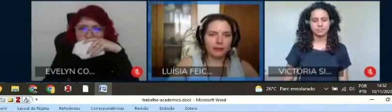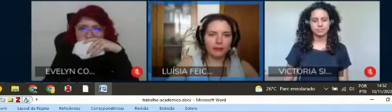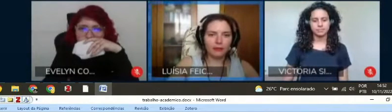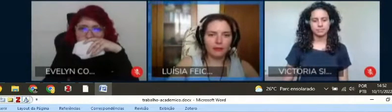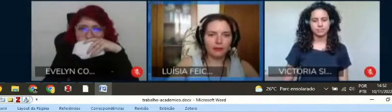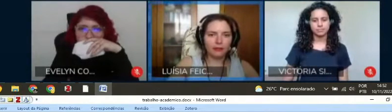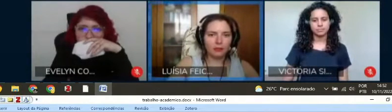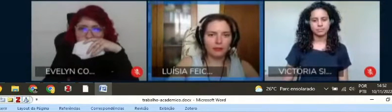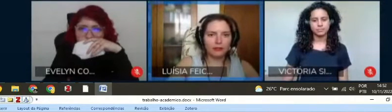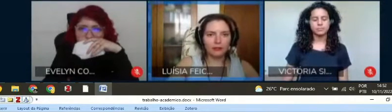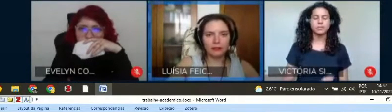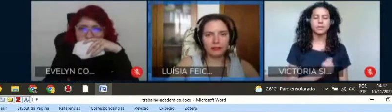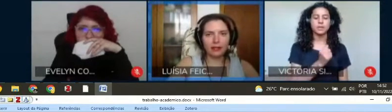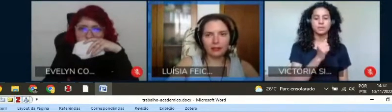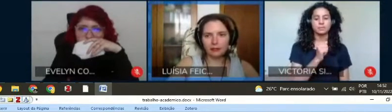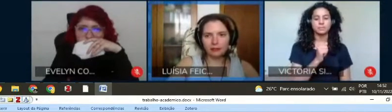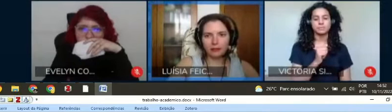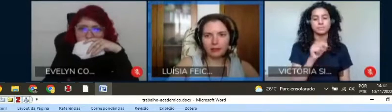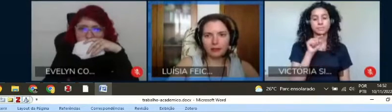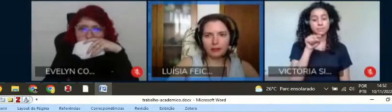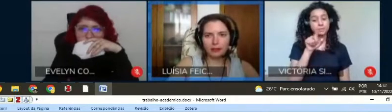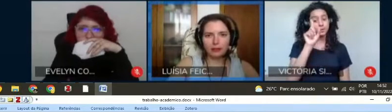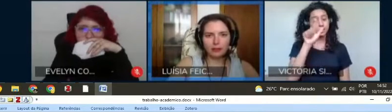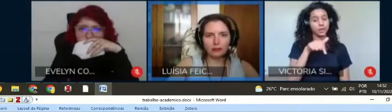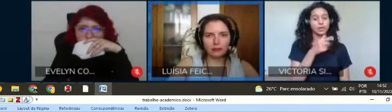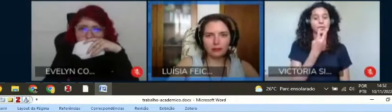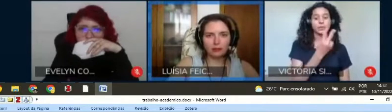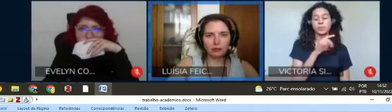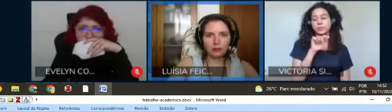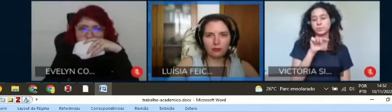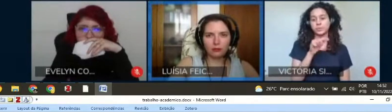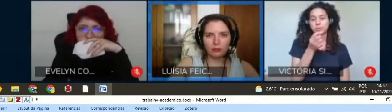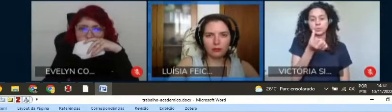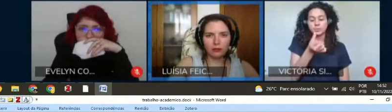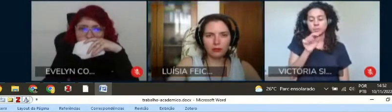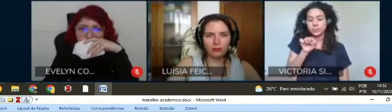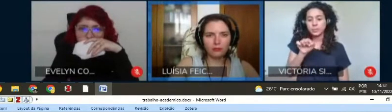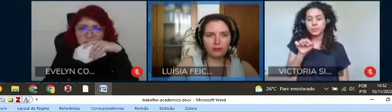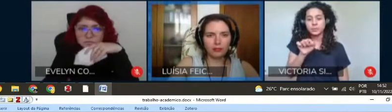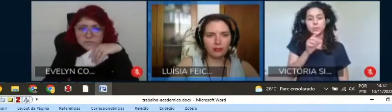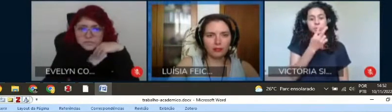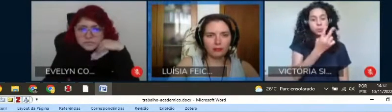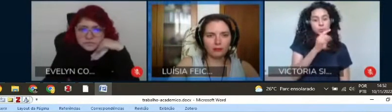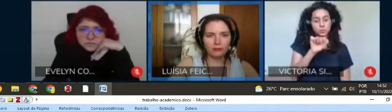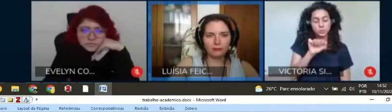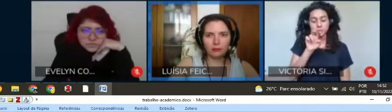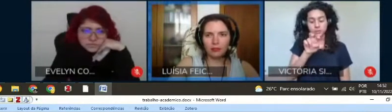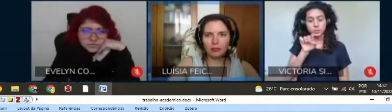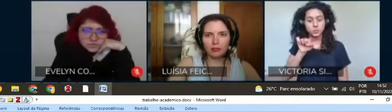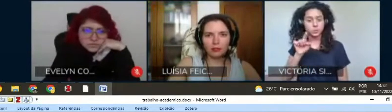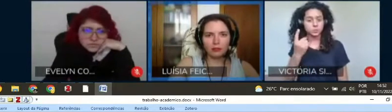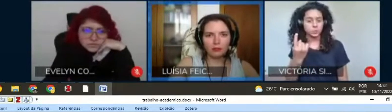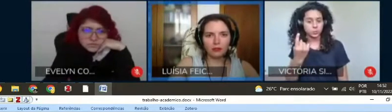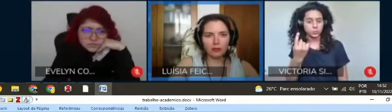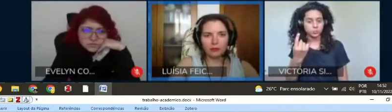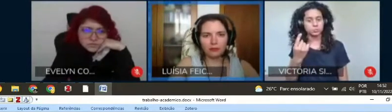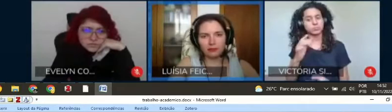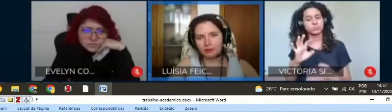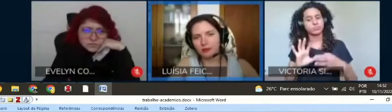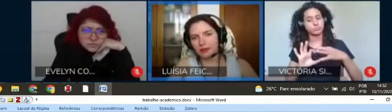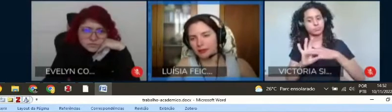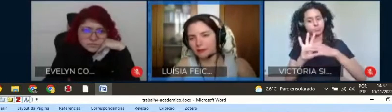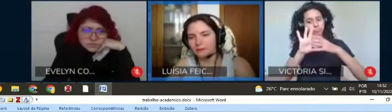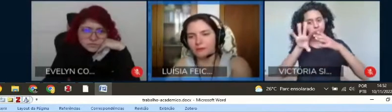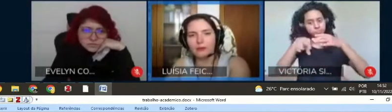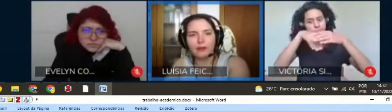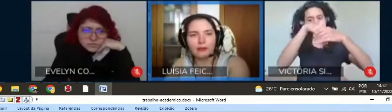E esse aqui vai ser uma seção terciária. Daí é só eu vir aqui e já vai virar uma